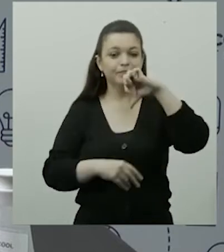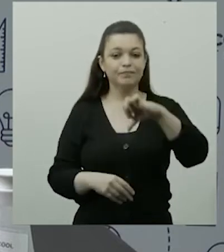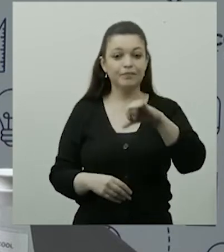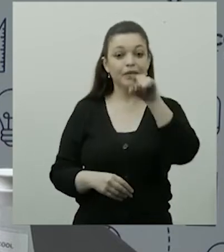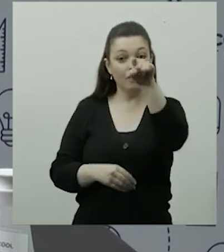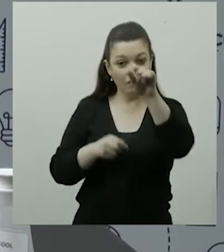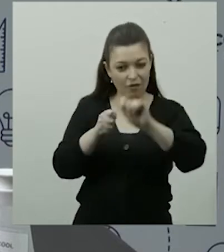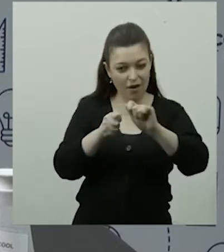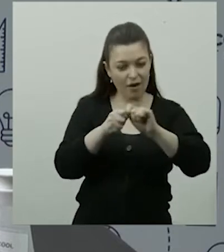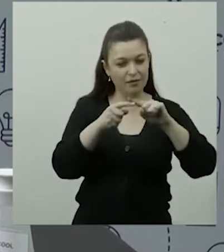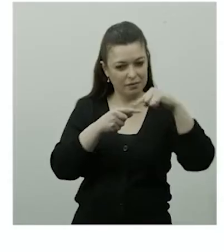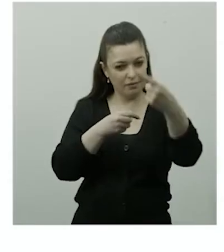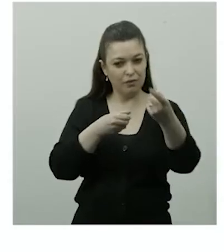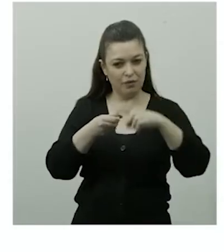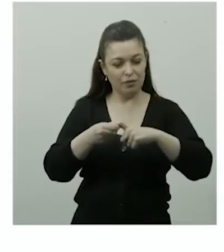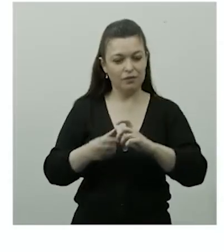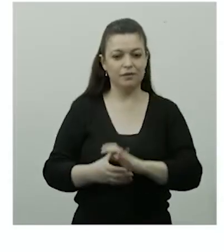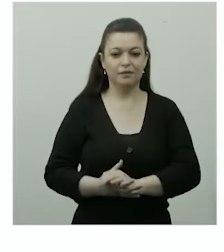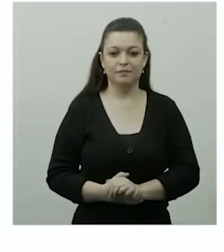Resolvam e eu já volto.